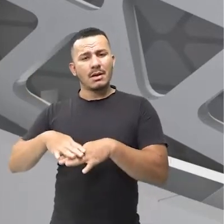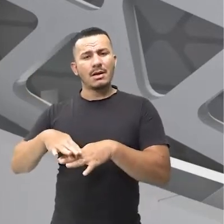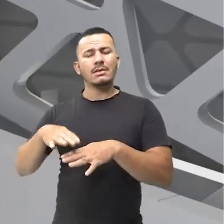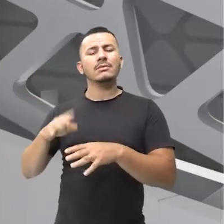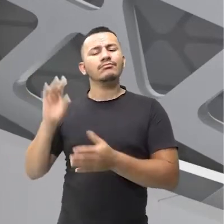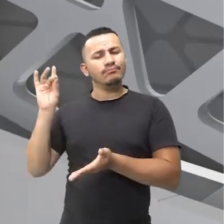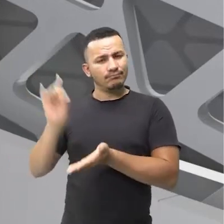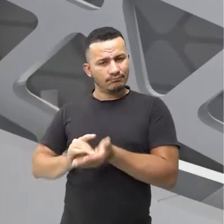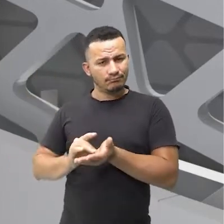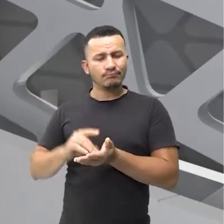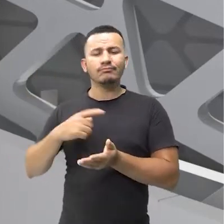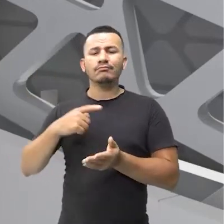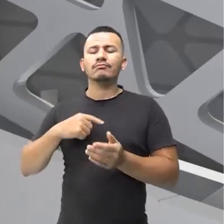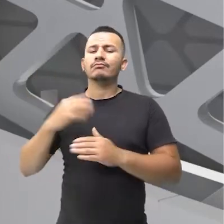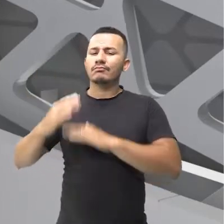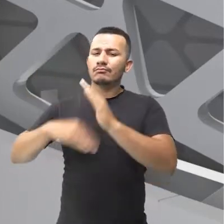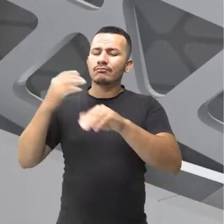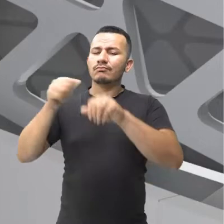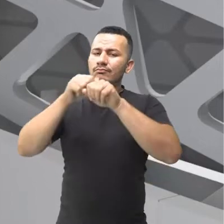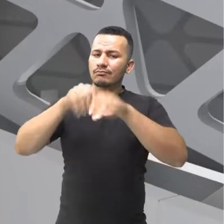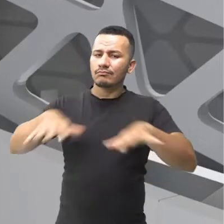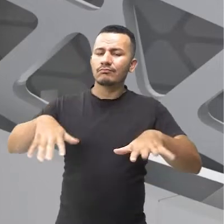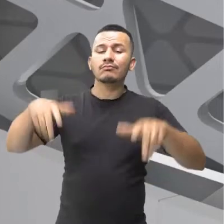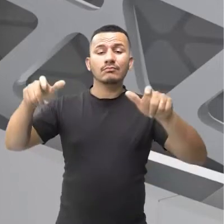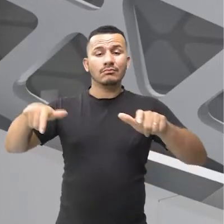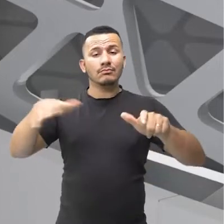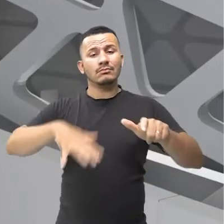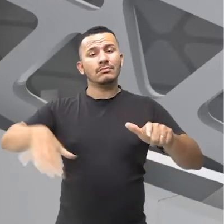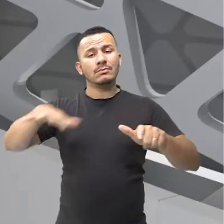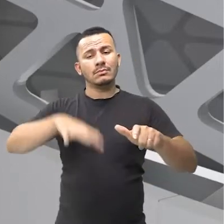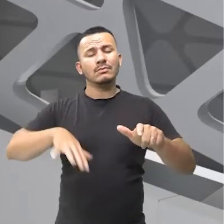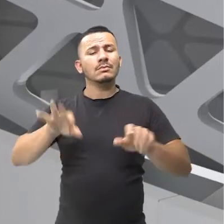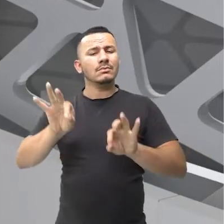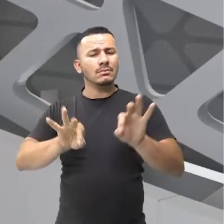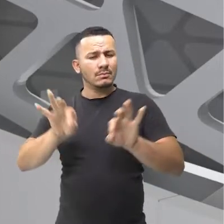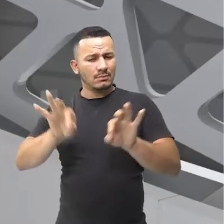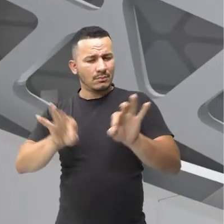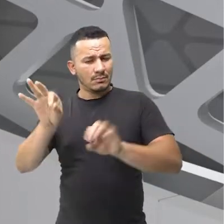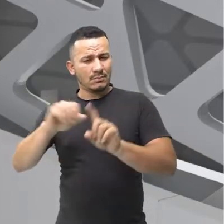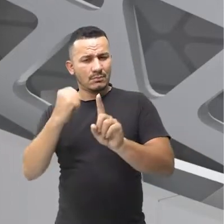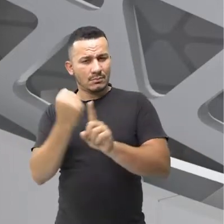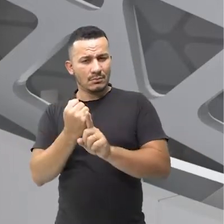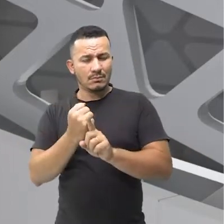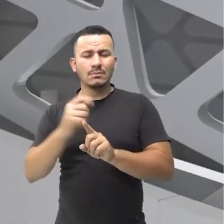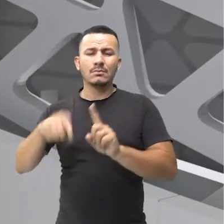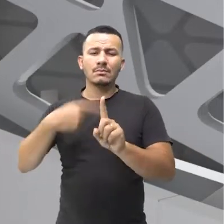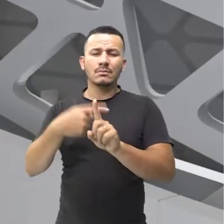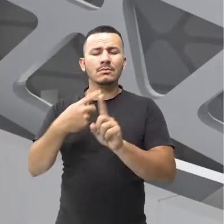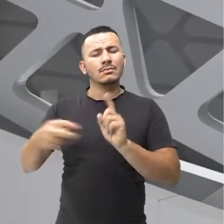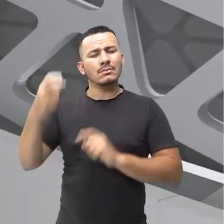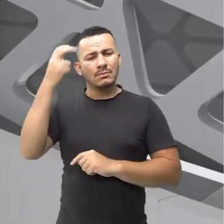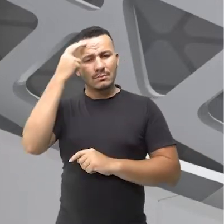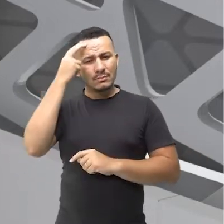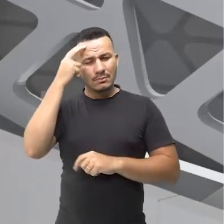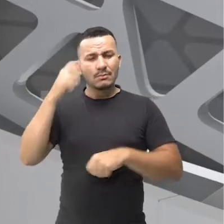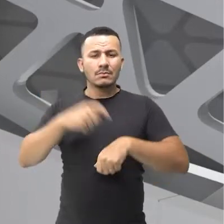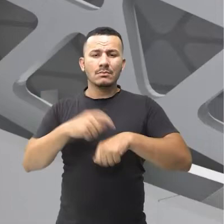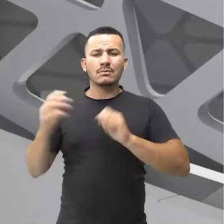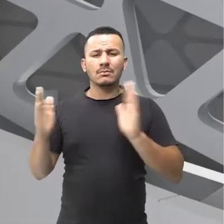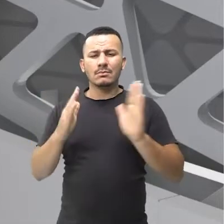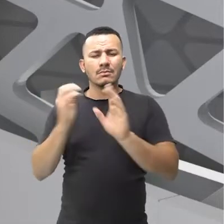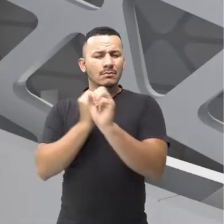e consolidaram um grande desenvolvimento no território, na organização social e em realizações culturais